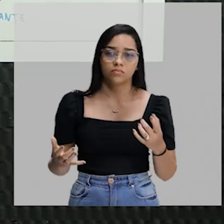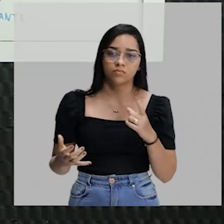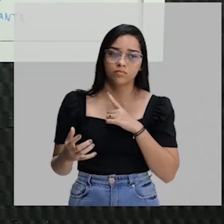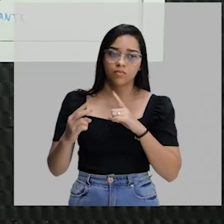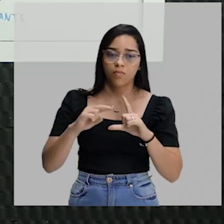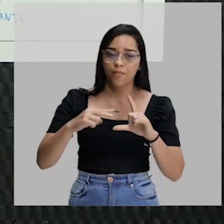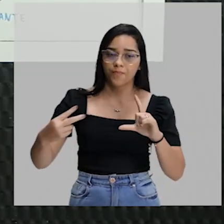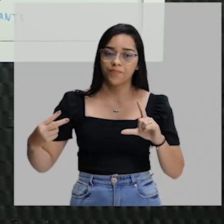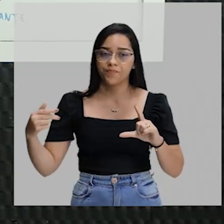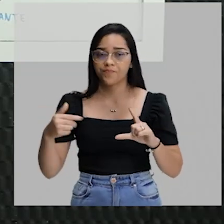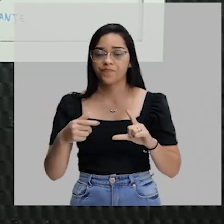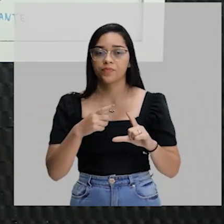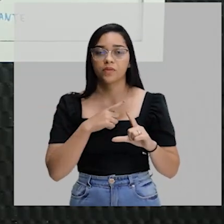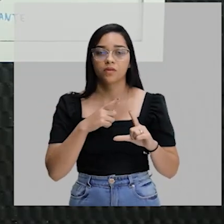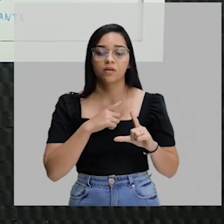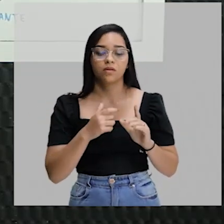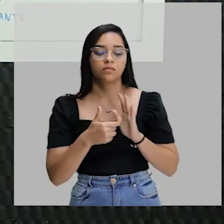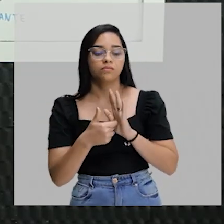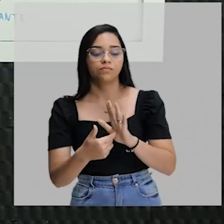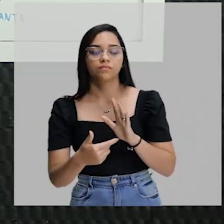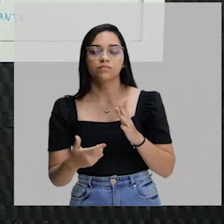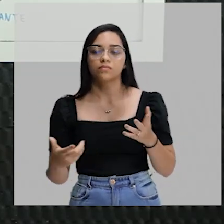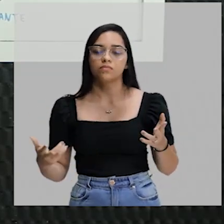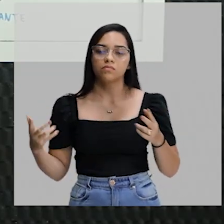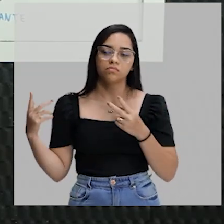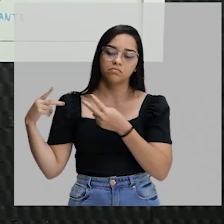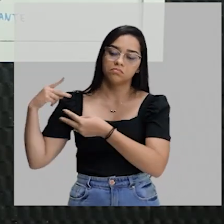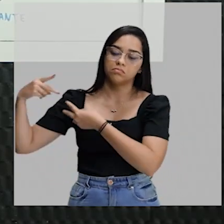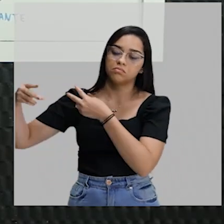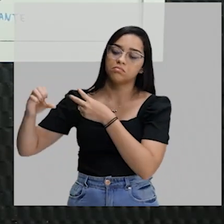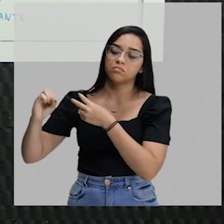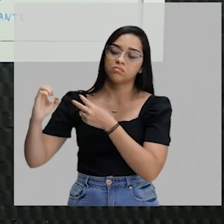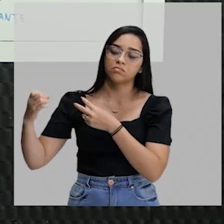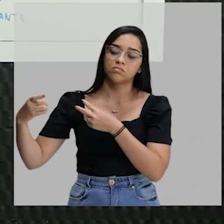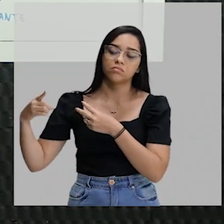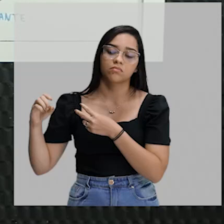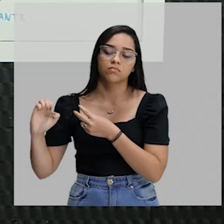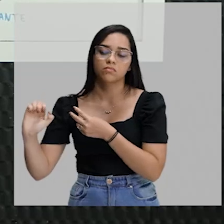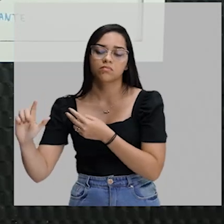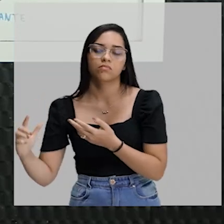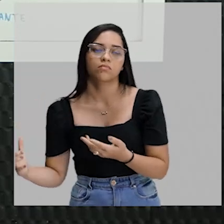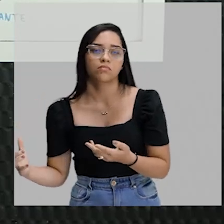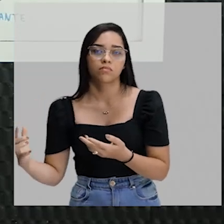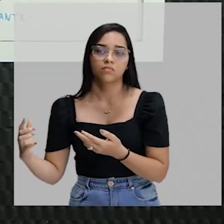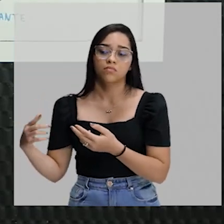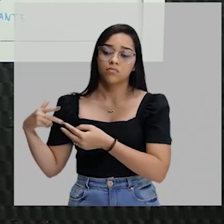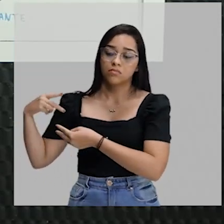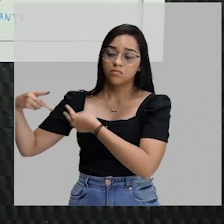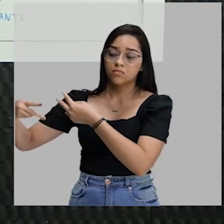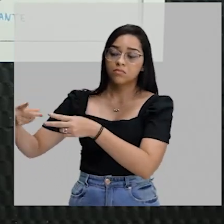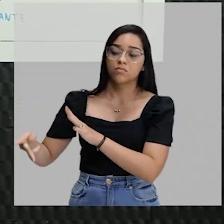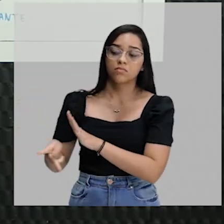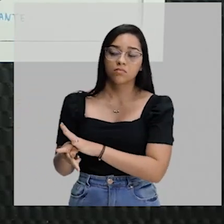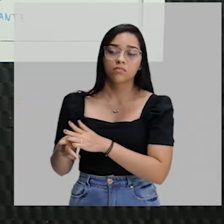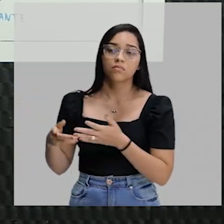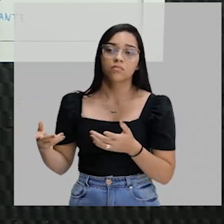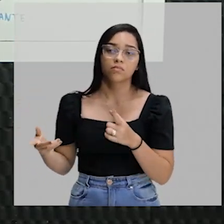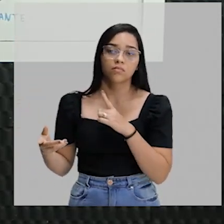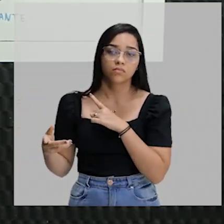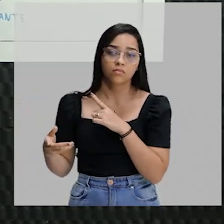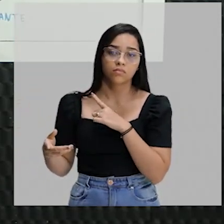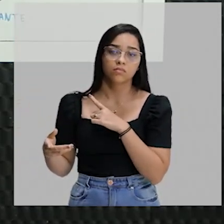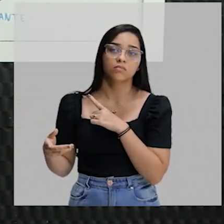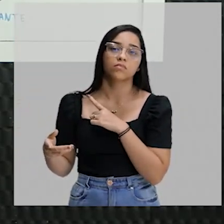esse heredograma está apresentando uma herança sexual, tá? Uma herança sexual é uma herança que tem a ver